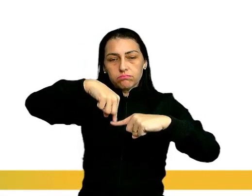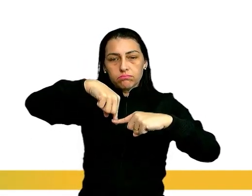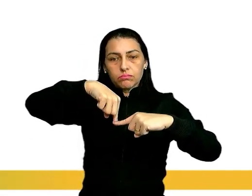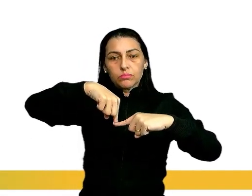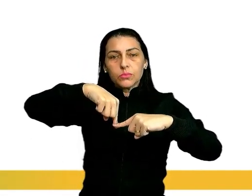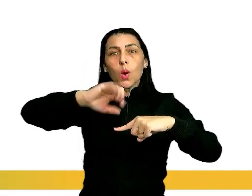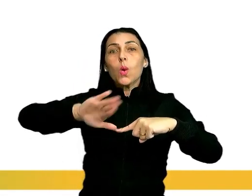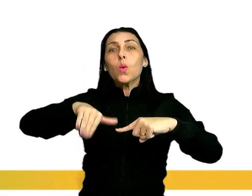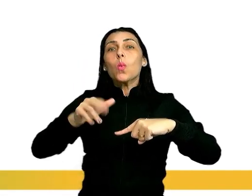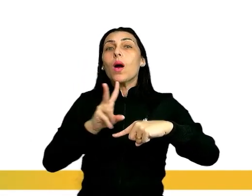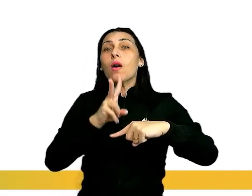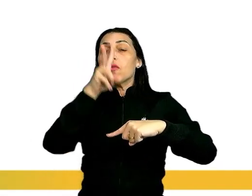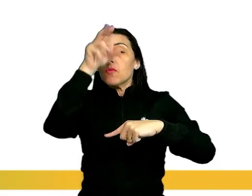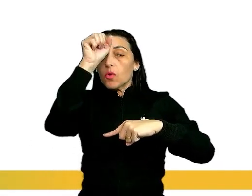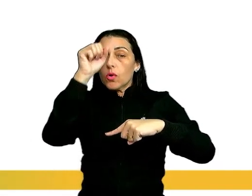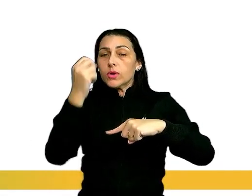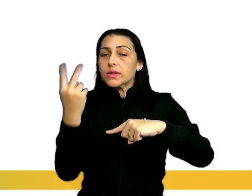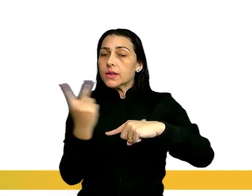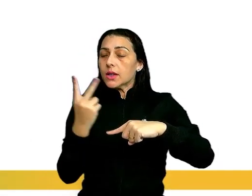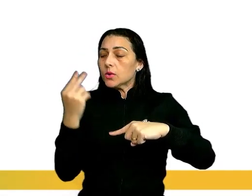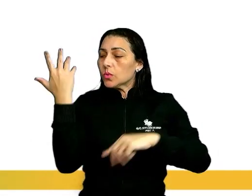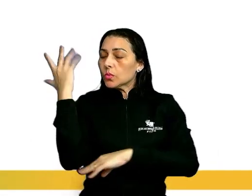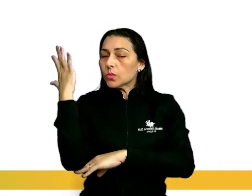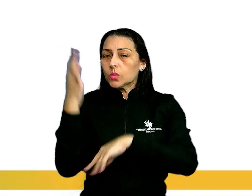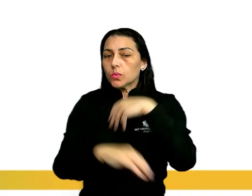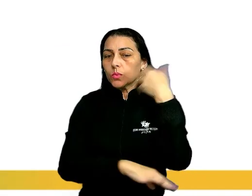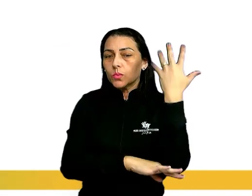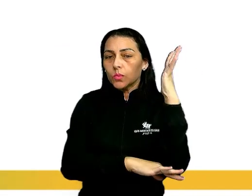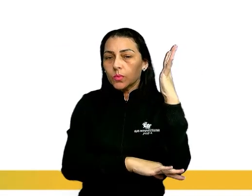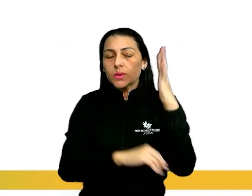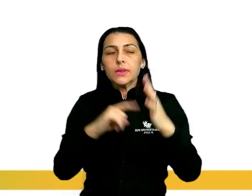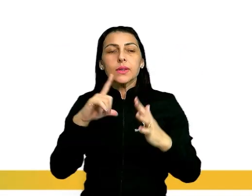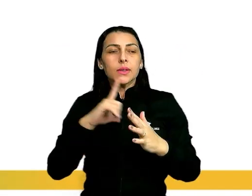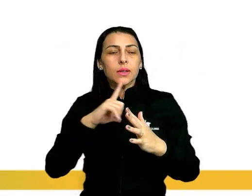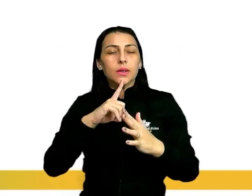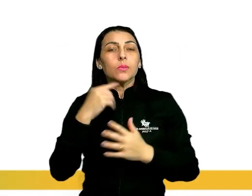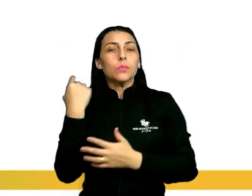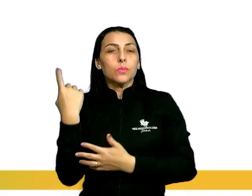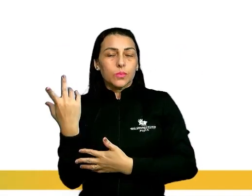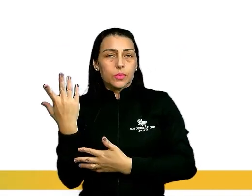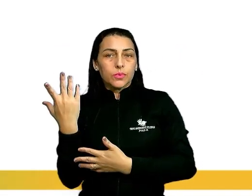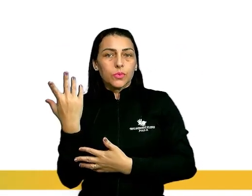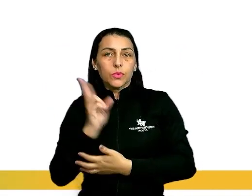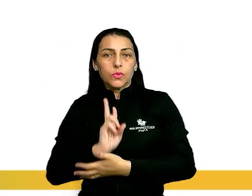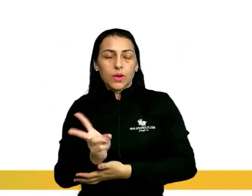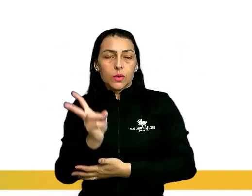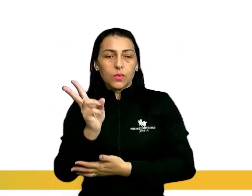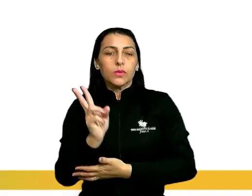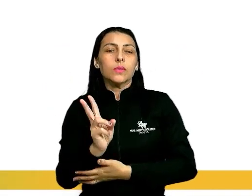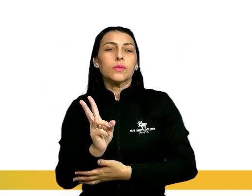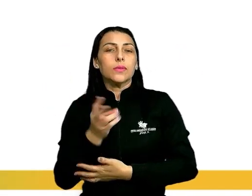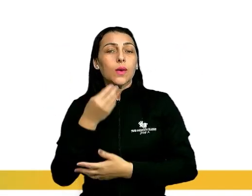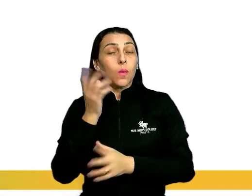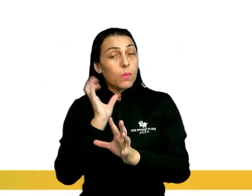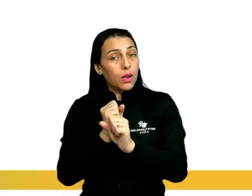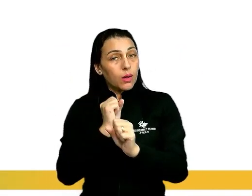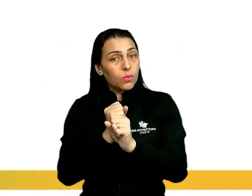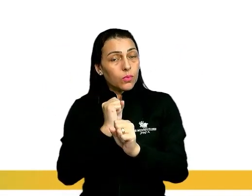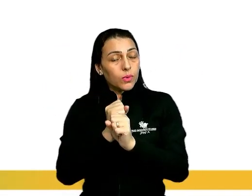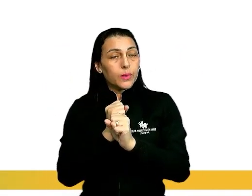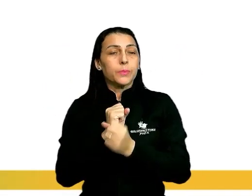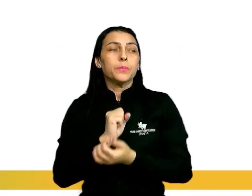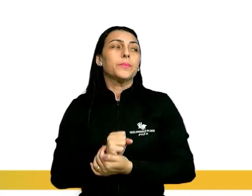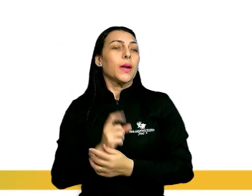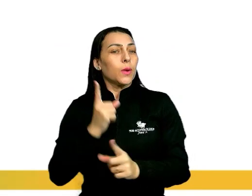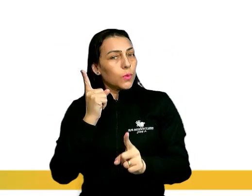qual a força tracionada ali nas duas extremidades temos aqui as alternativas né os os valores então que nós vamos eh fazer o